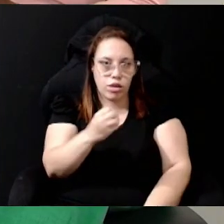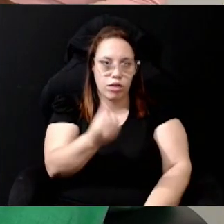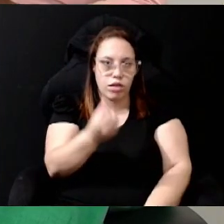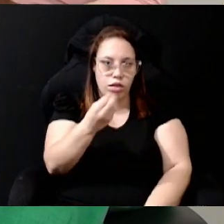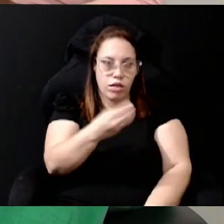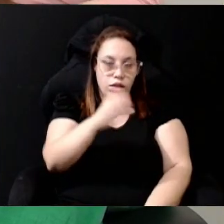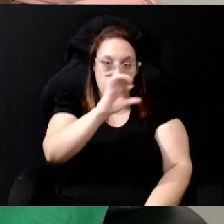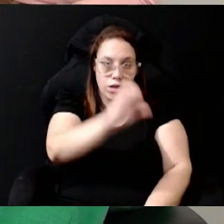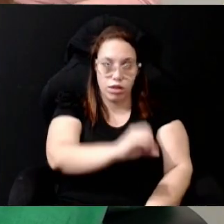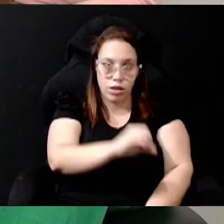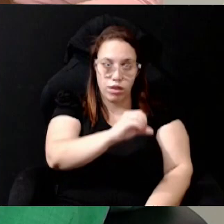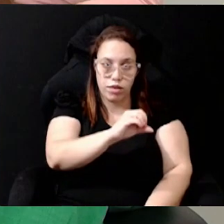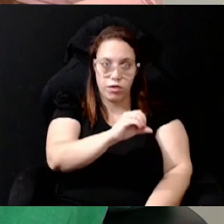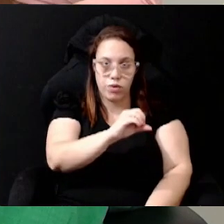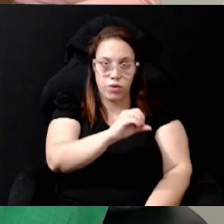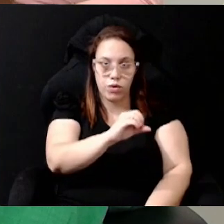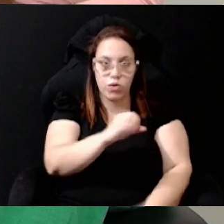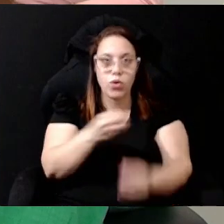a Lei